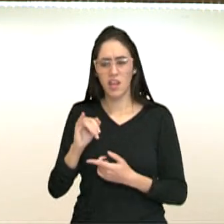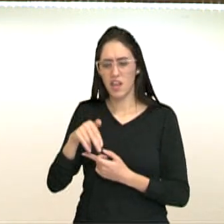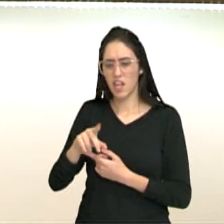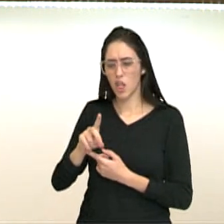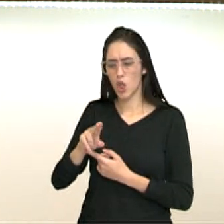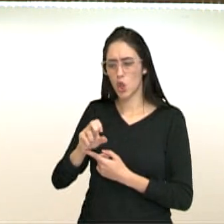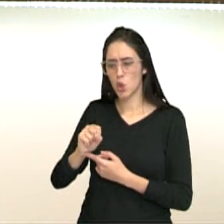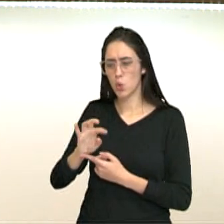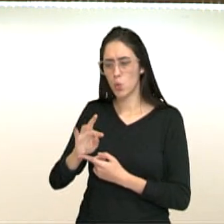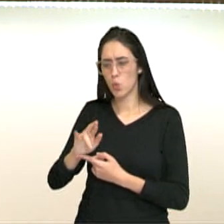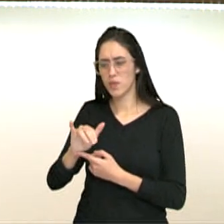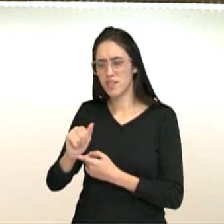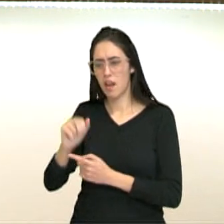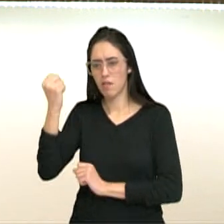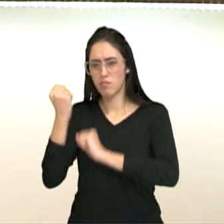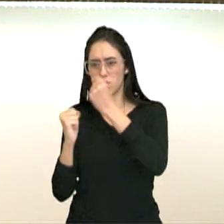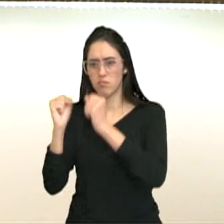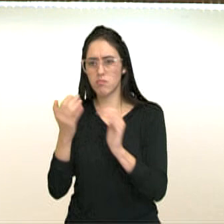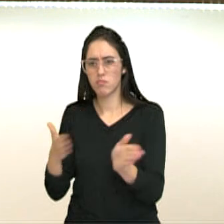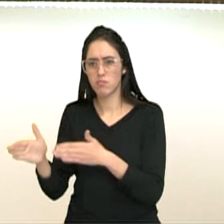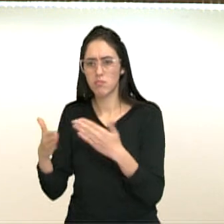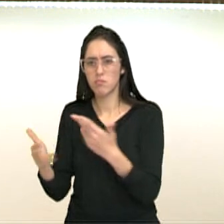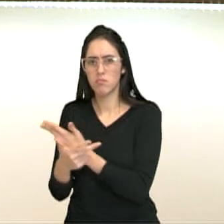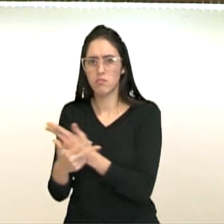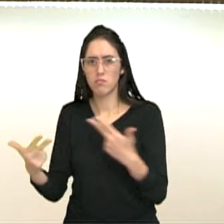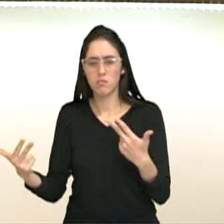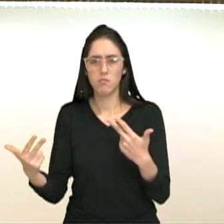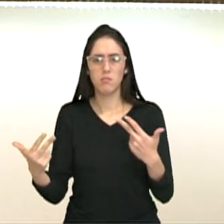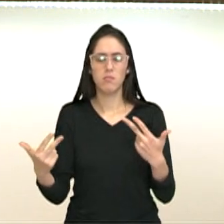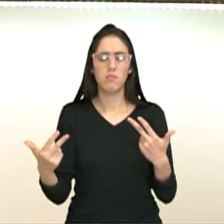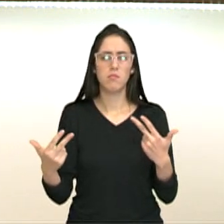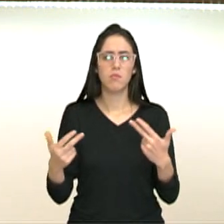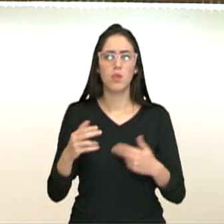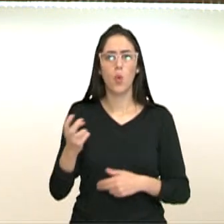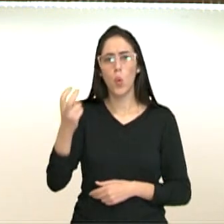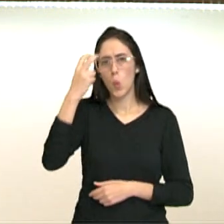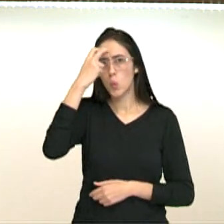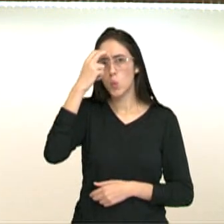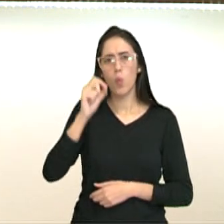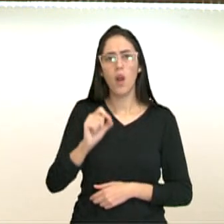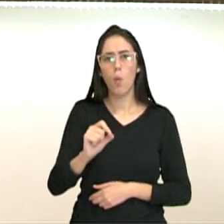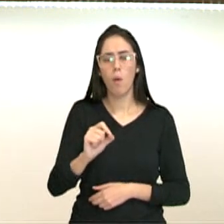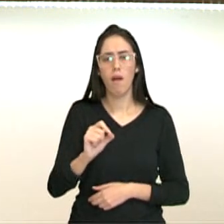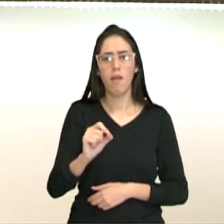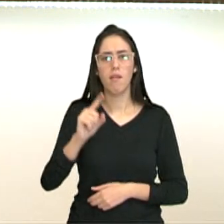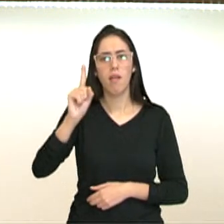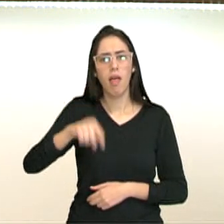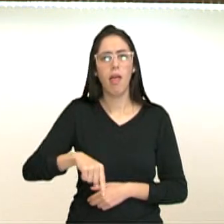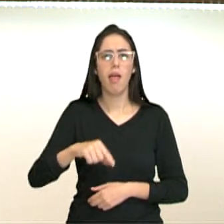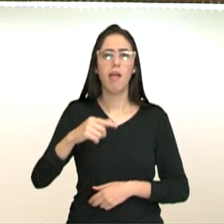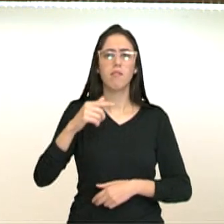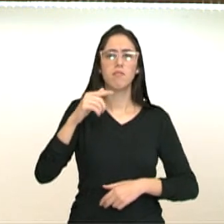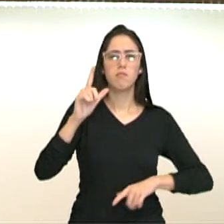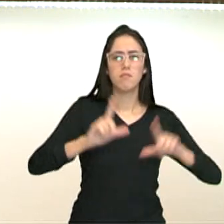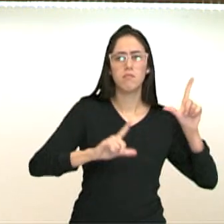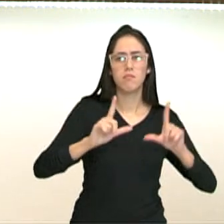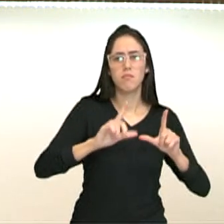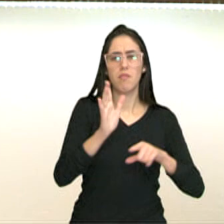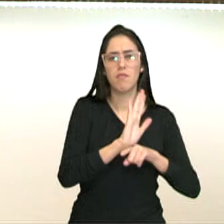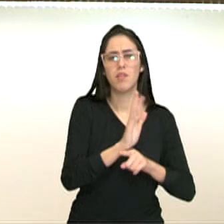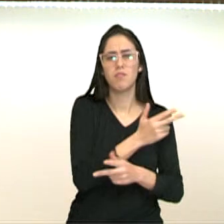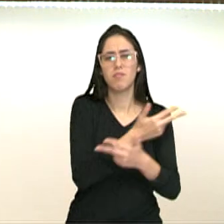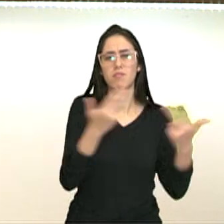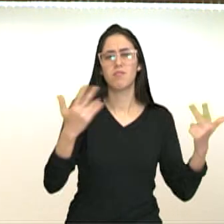cultura, lazer, música, filmes, televisão. Então, existe uma indústria que produz esse tipo